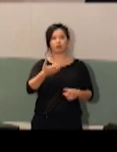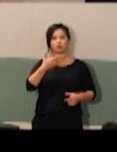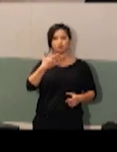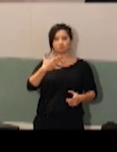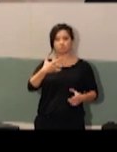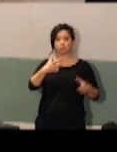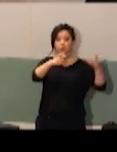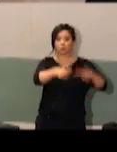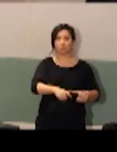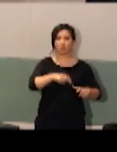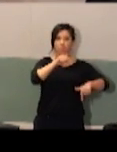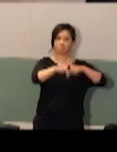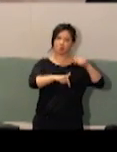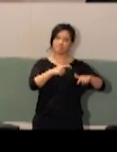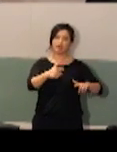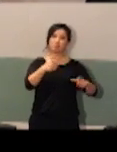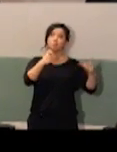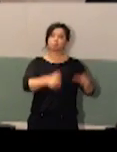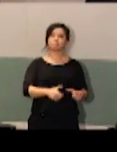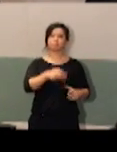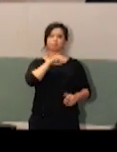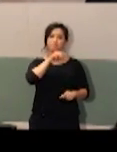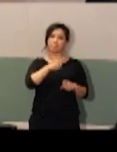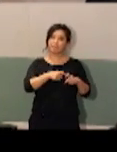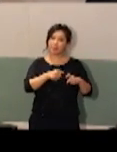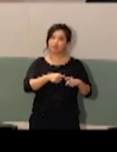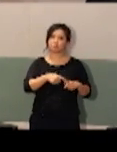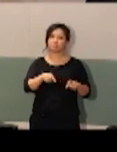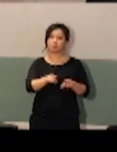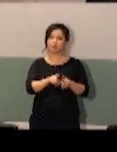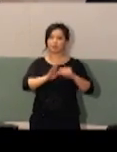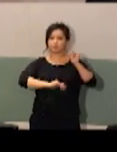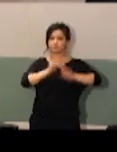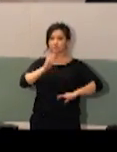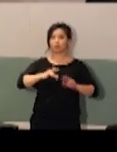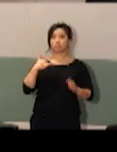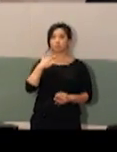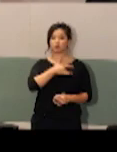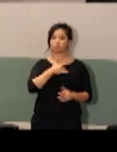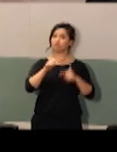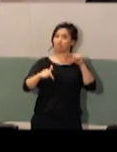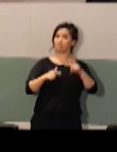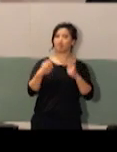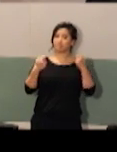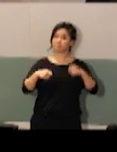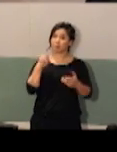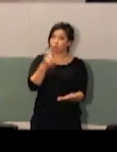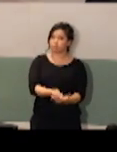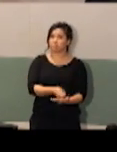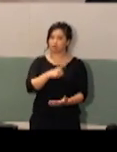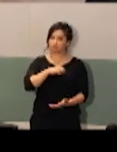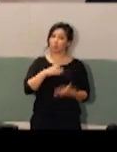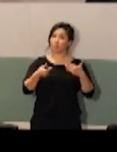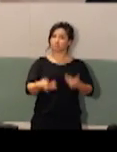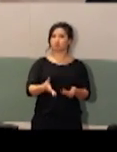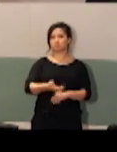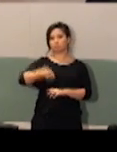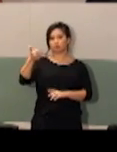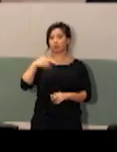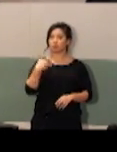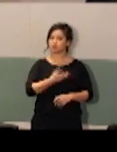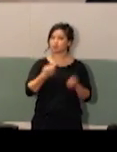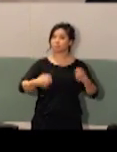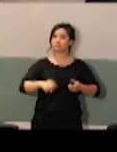saúde e exigir um atendimento melhor para a população. Vamos investir